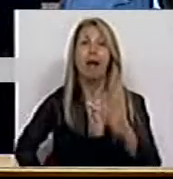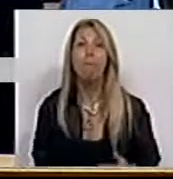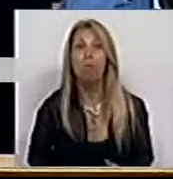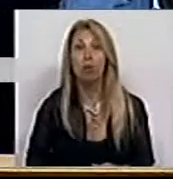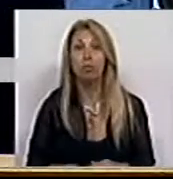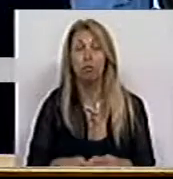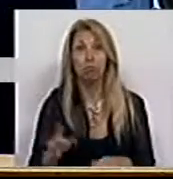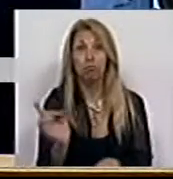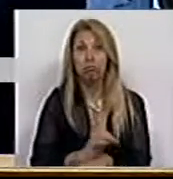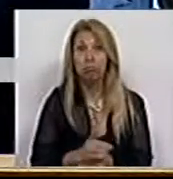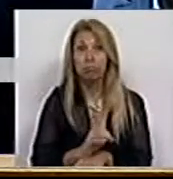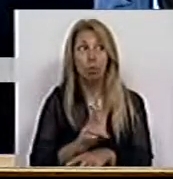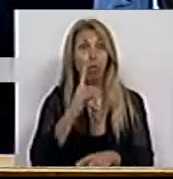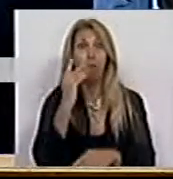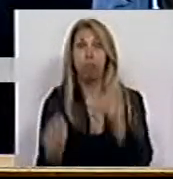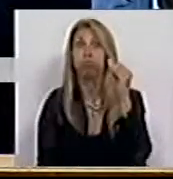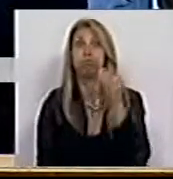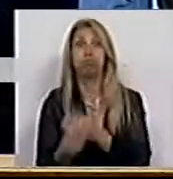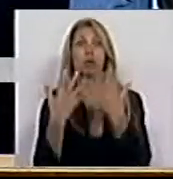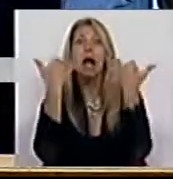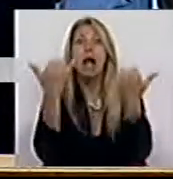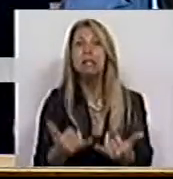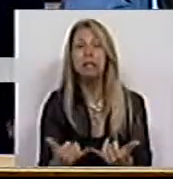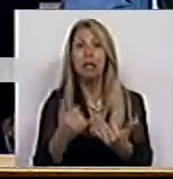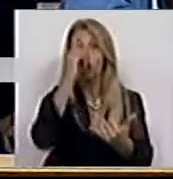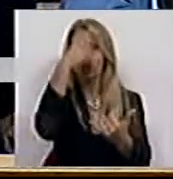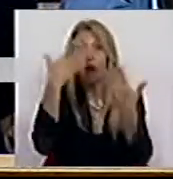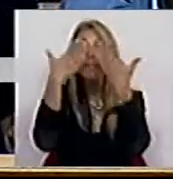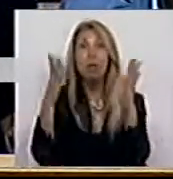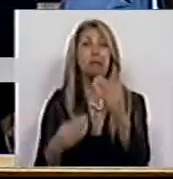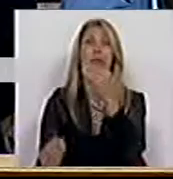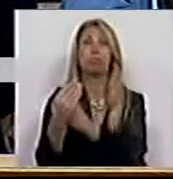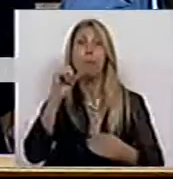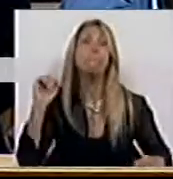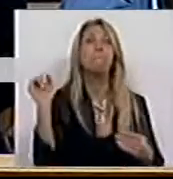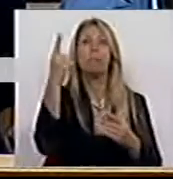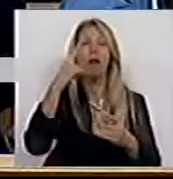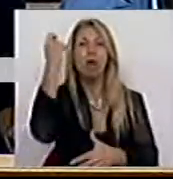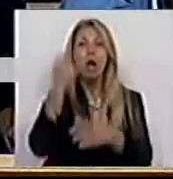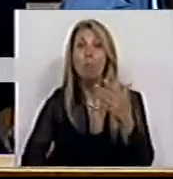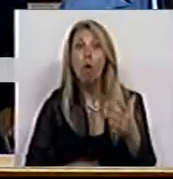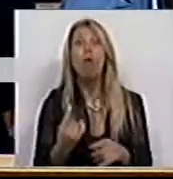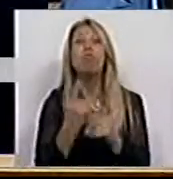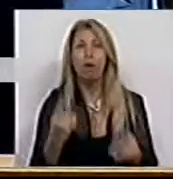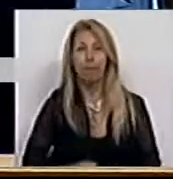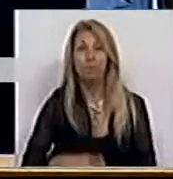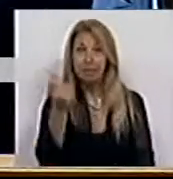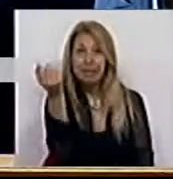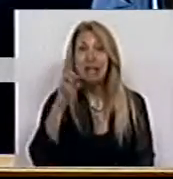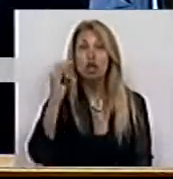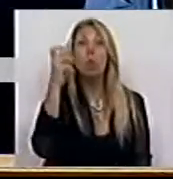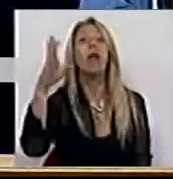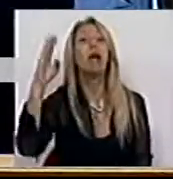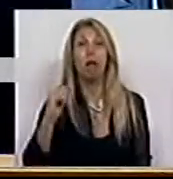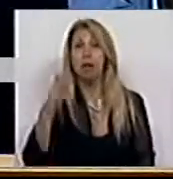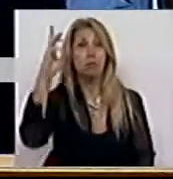maior carga fiscal da história da democracia, não só porque a sobretaxa do IRS não desce nem uma décima, mas também porque há um